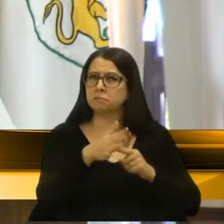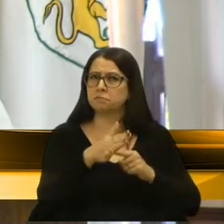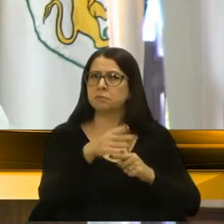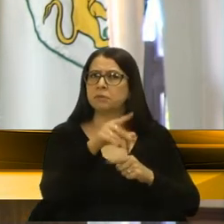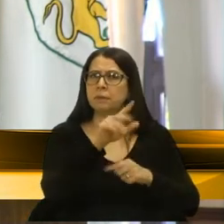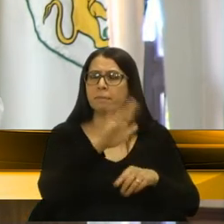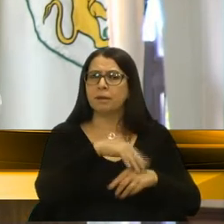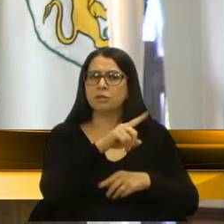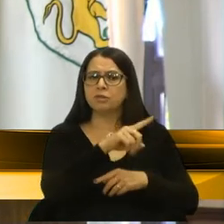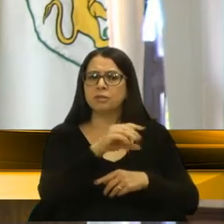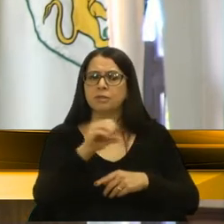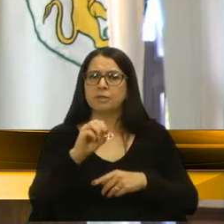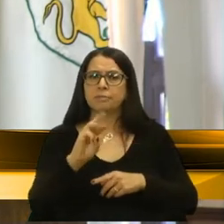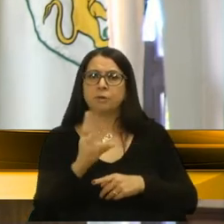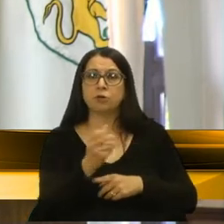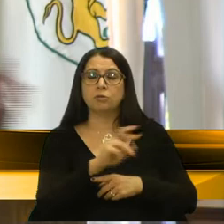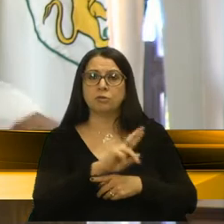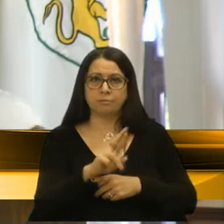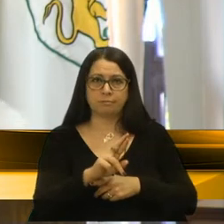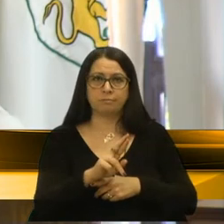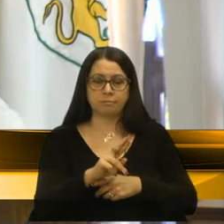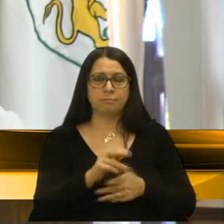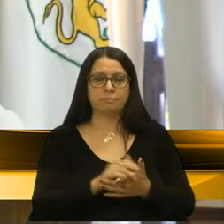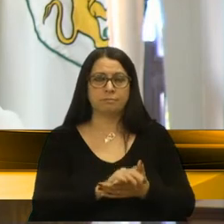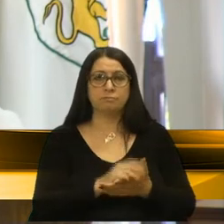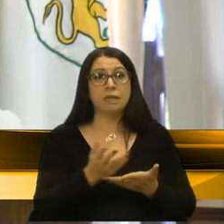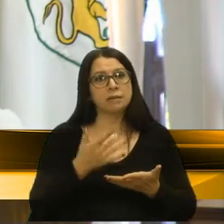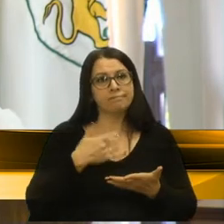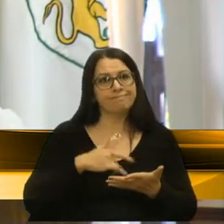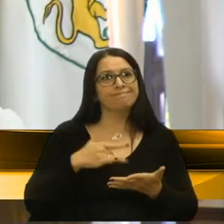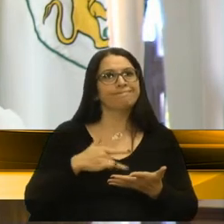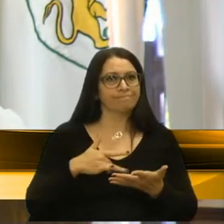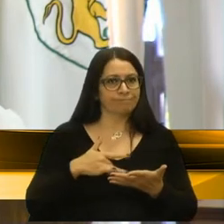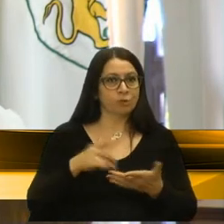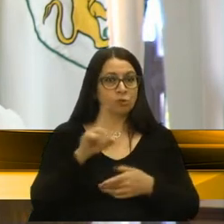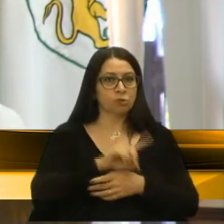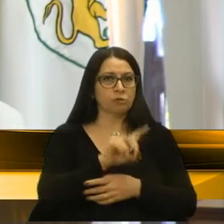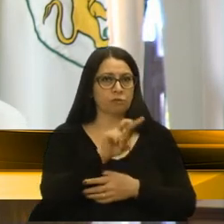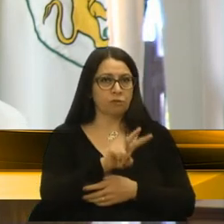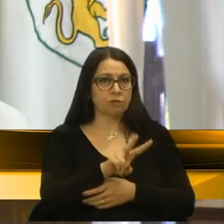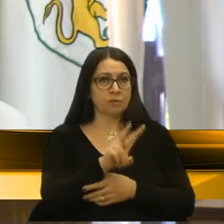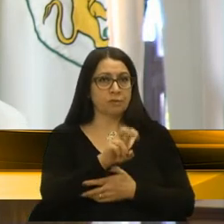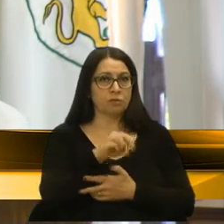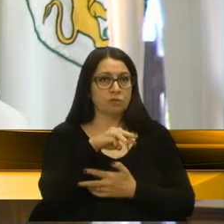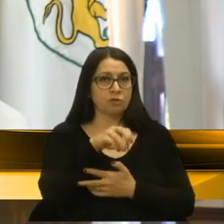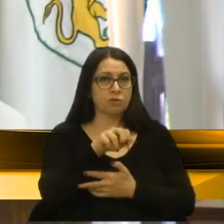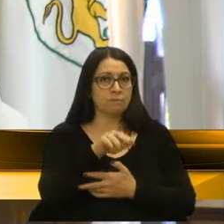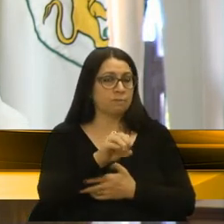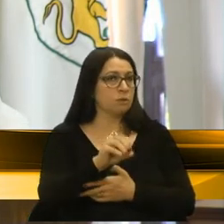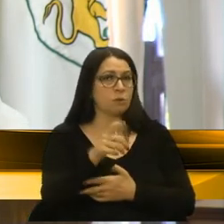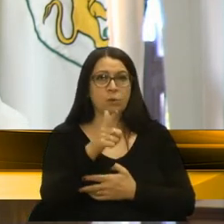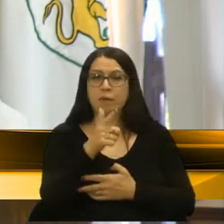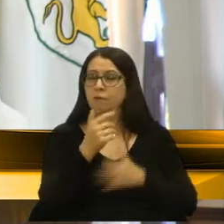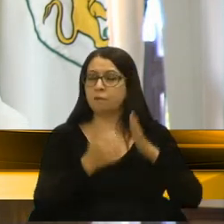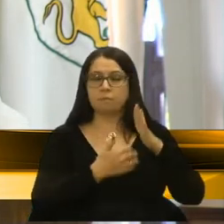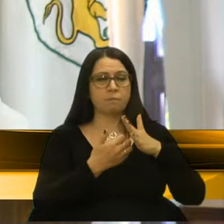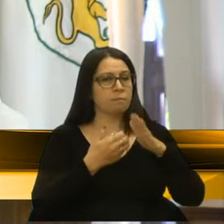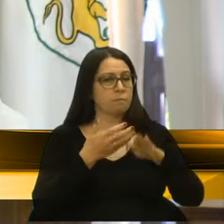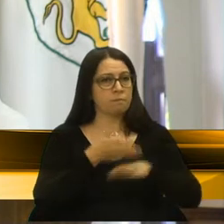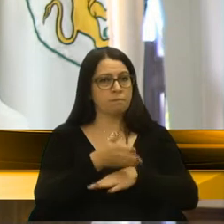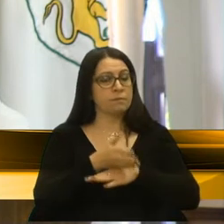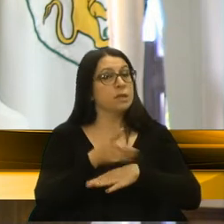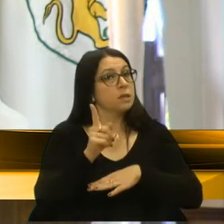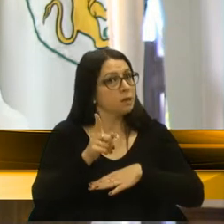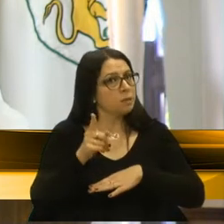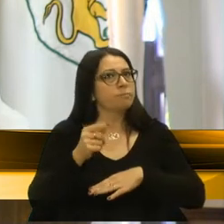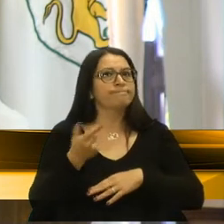de 6 milhões de reais aí, e infelizmente no dia 25 de maio não teve empresa a participar. Então é